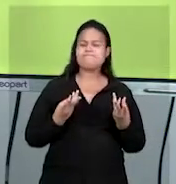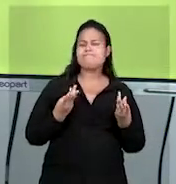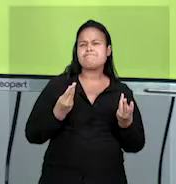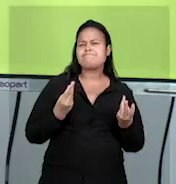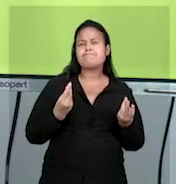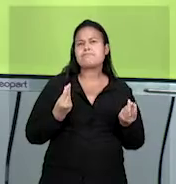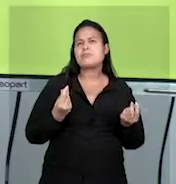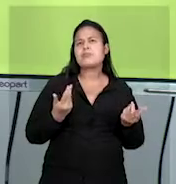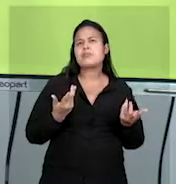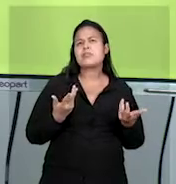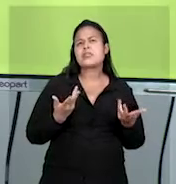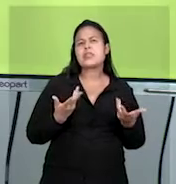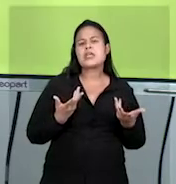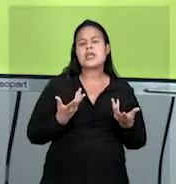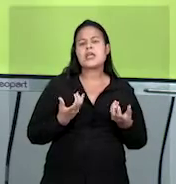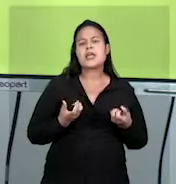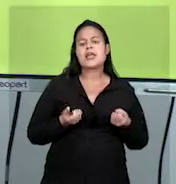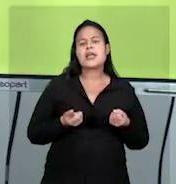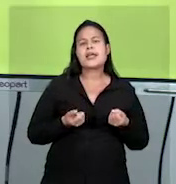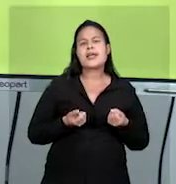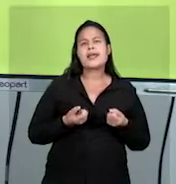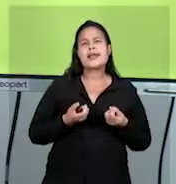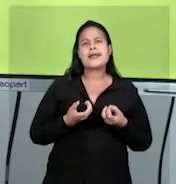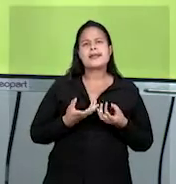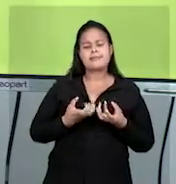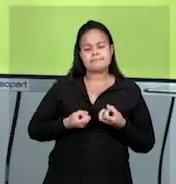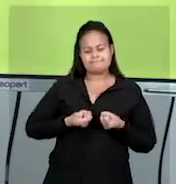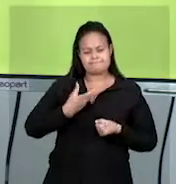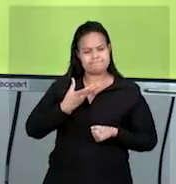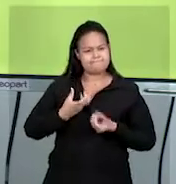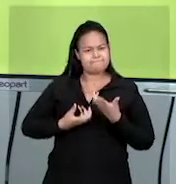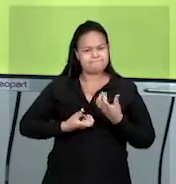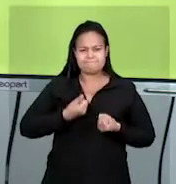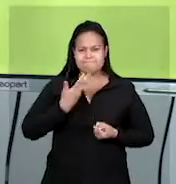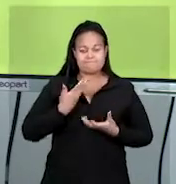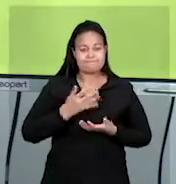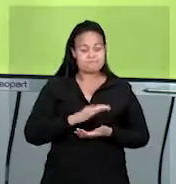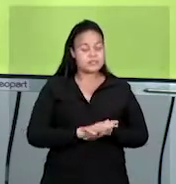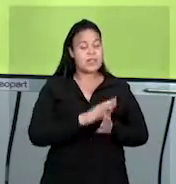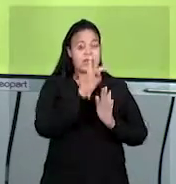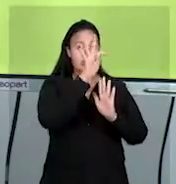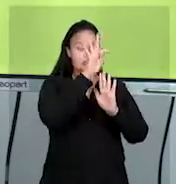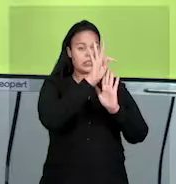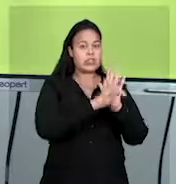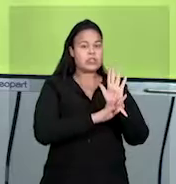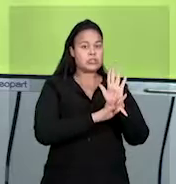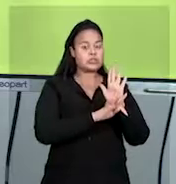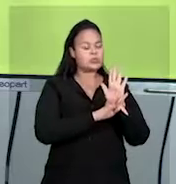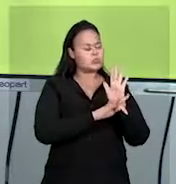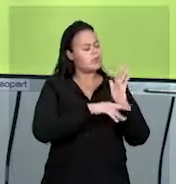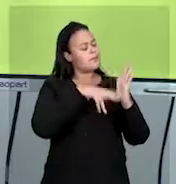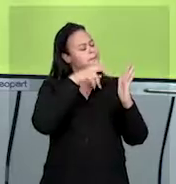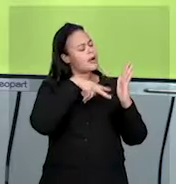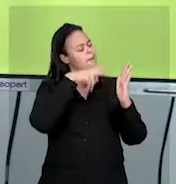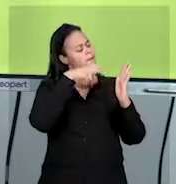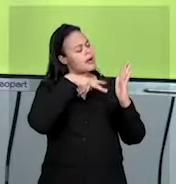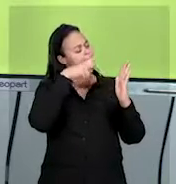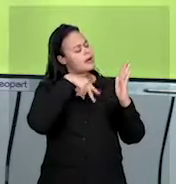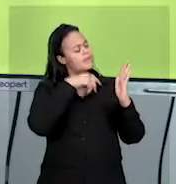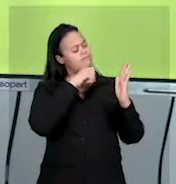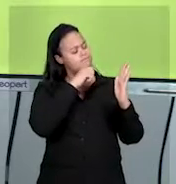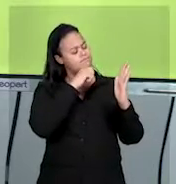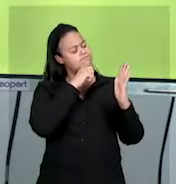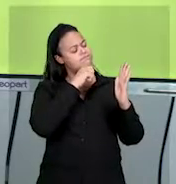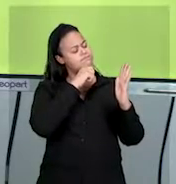é como se fosse uma forma de expressão. Assim como texto escrito, você pega um texto e lê, você está lendo uma forma de expressão,